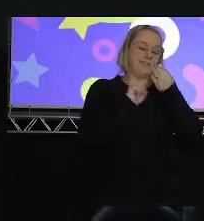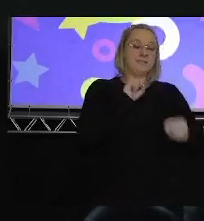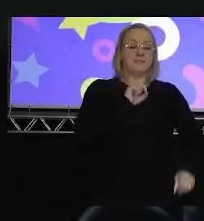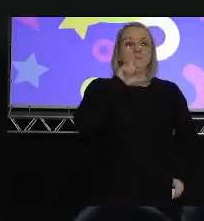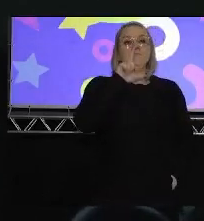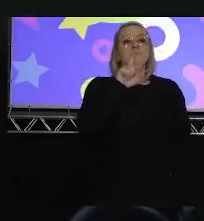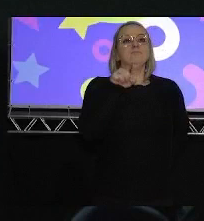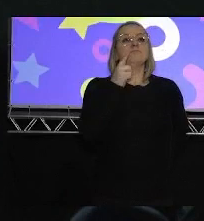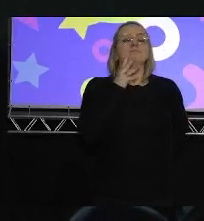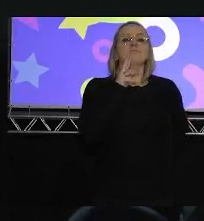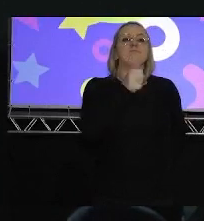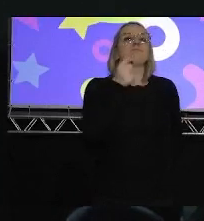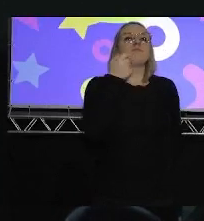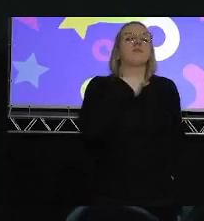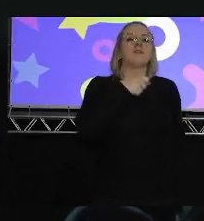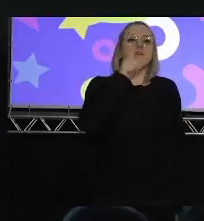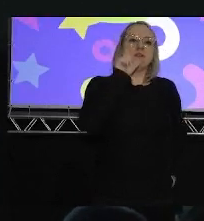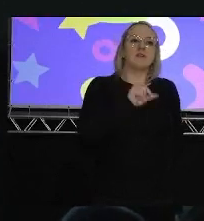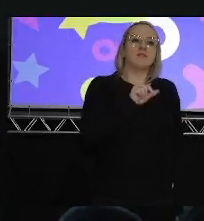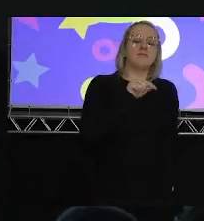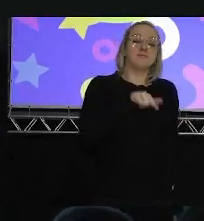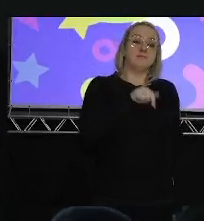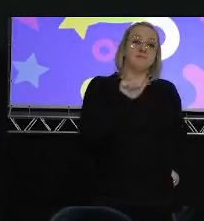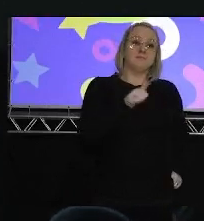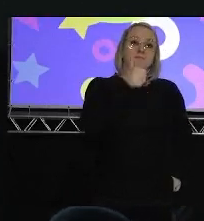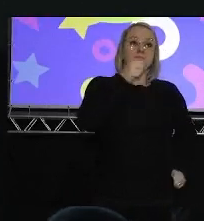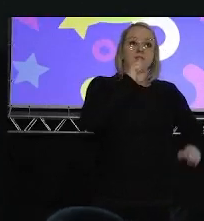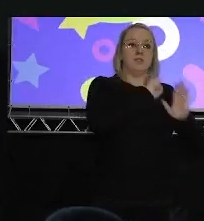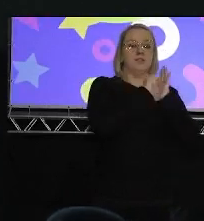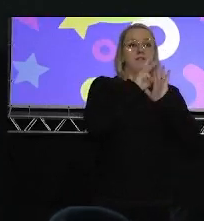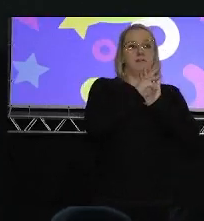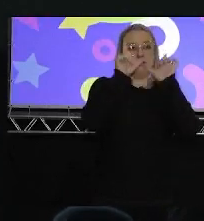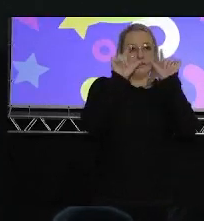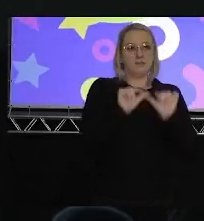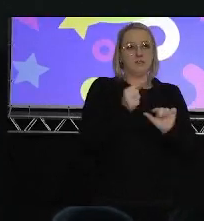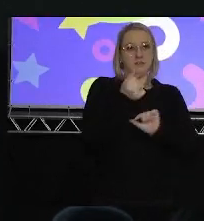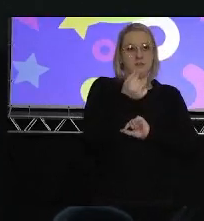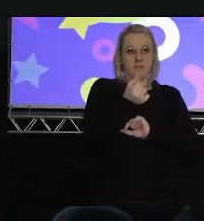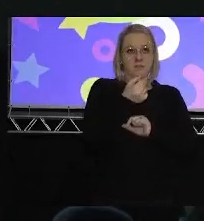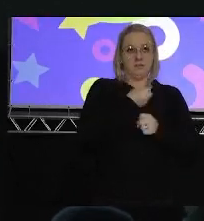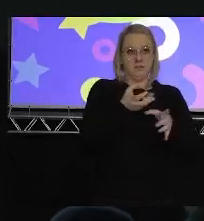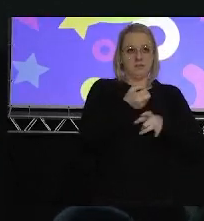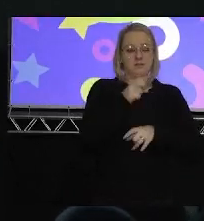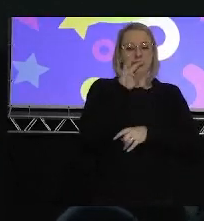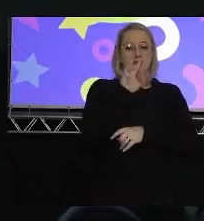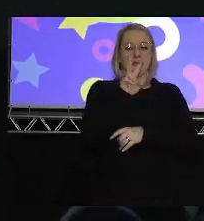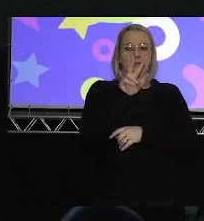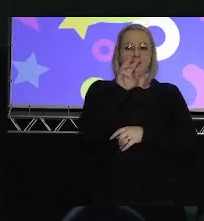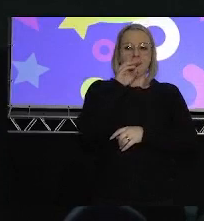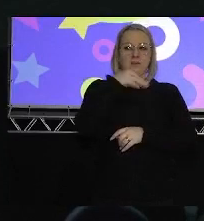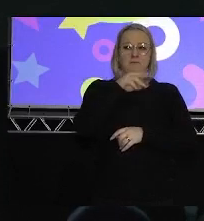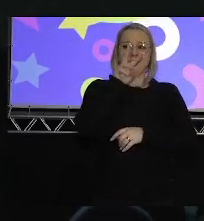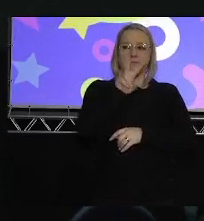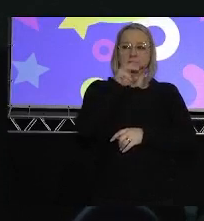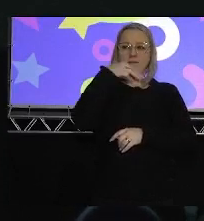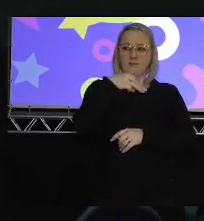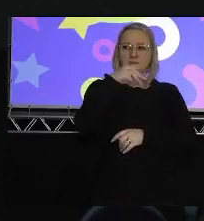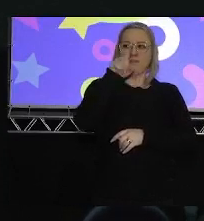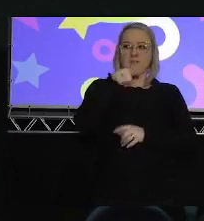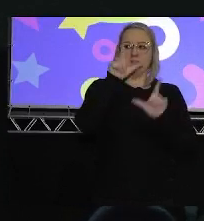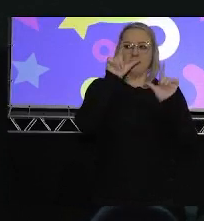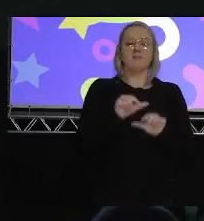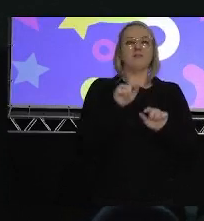custo, a gente vai fazer primeiro. Aquela melhoria no software vai ajudar a reduzir custo? Aquele MVP do app vai ajudar a reduzir custo?